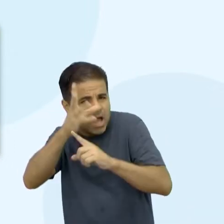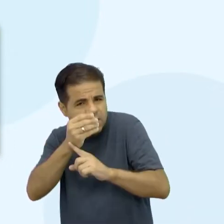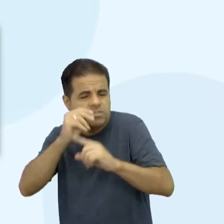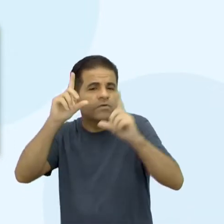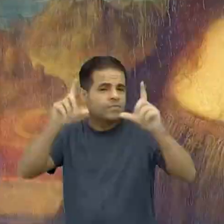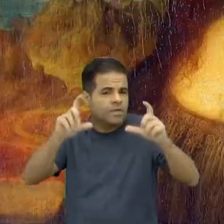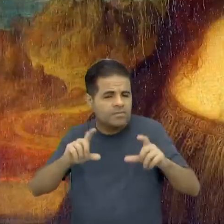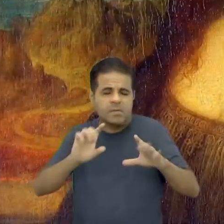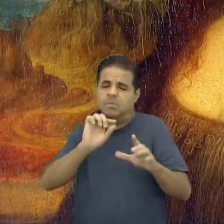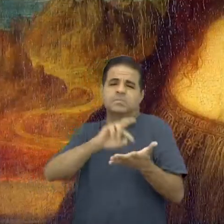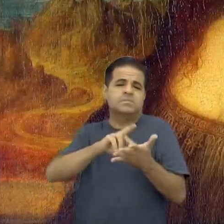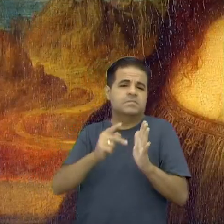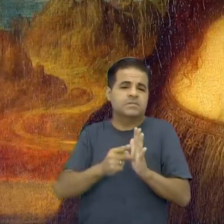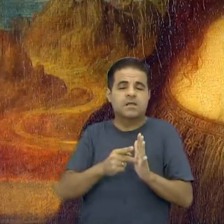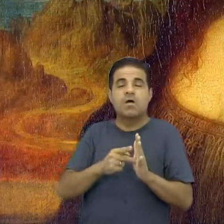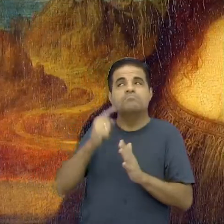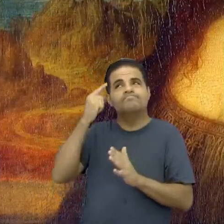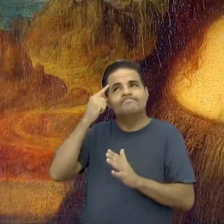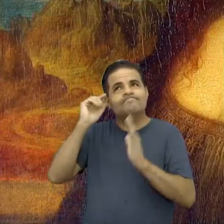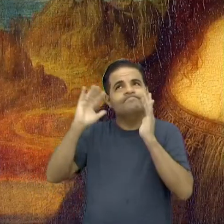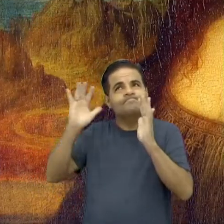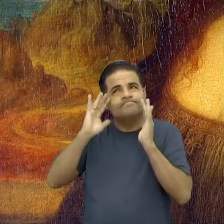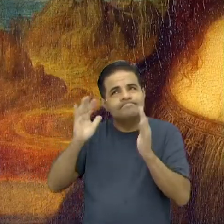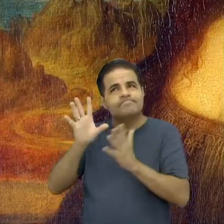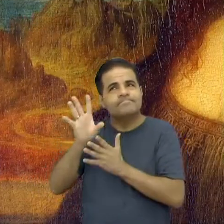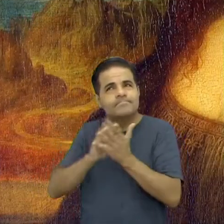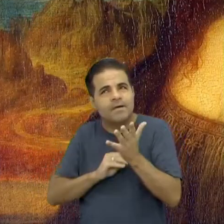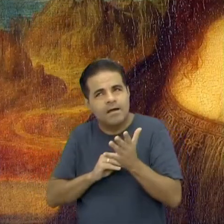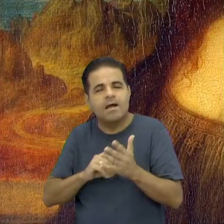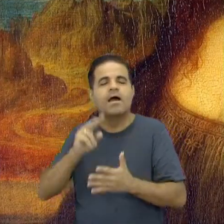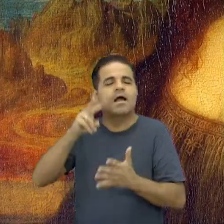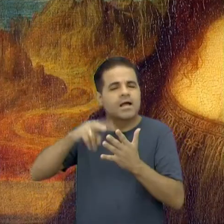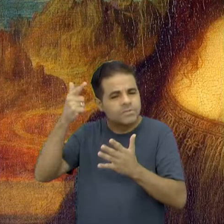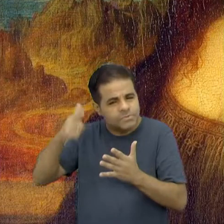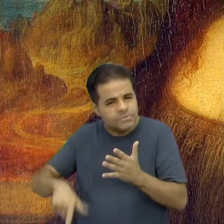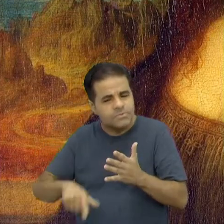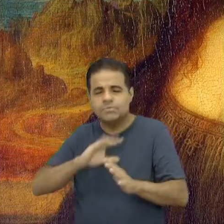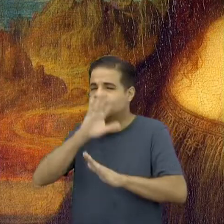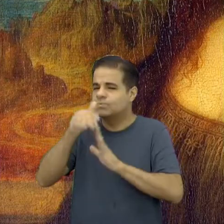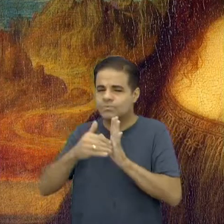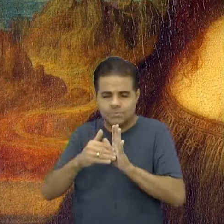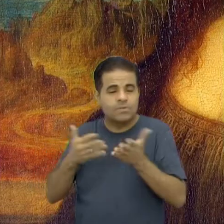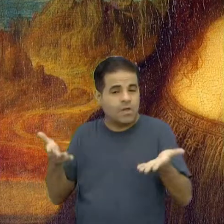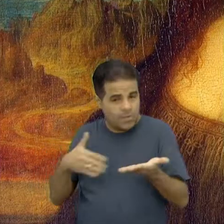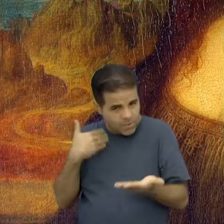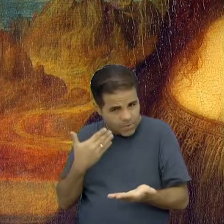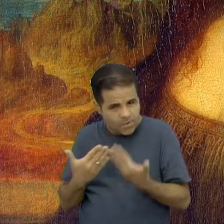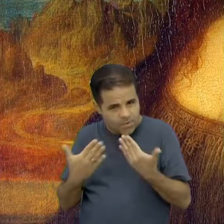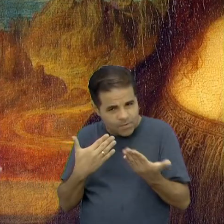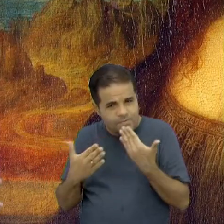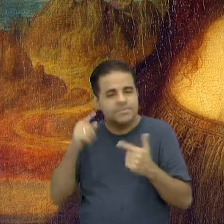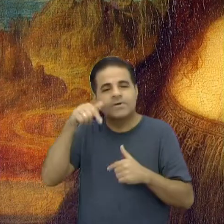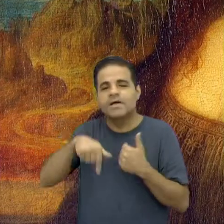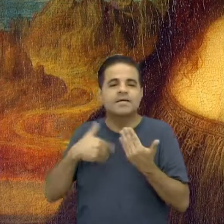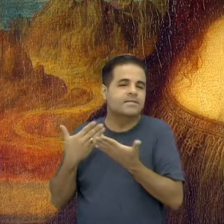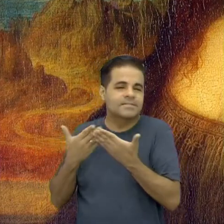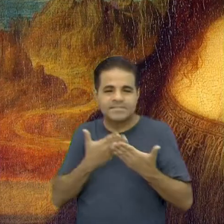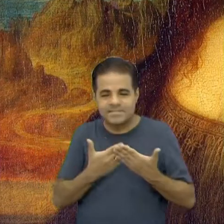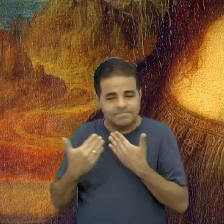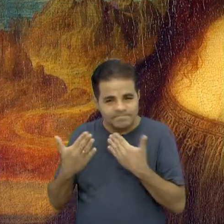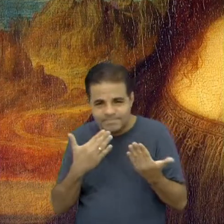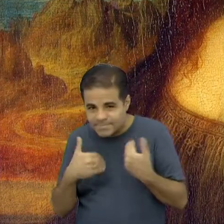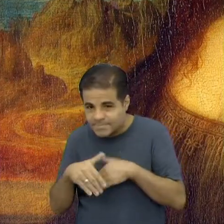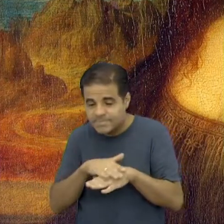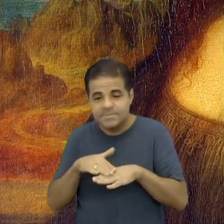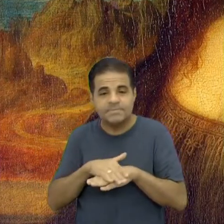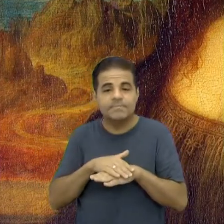começa a refletir sobre a nossa conversa, sobre o plágio, sobre a releitura, tudo que conversamos aqui na nossa aula, na nossa conversa.